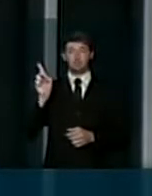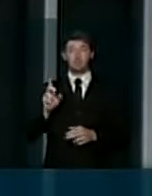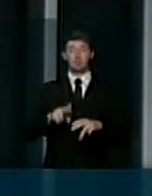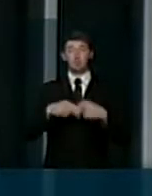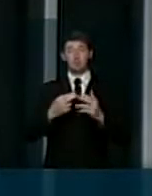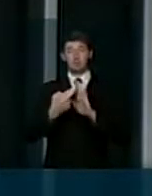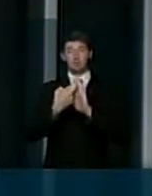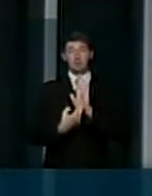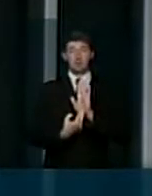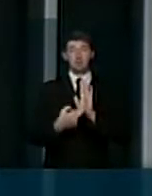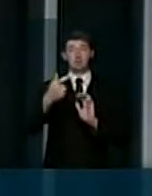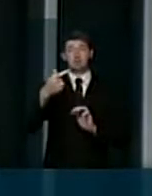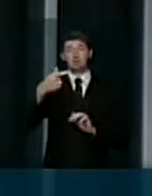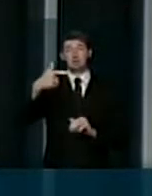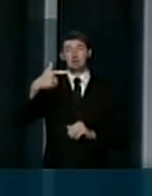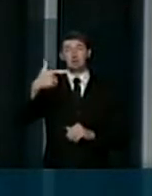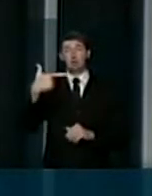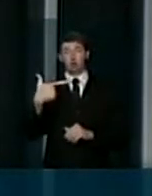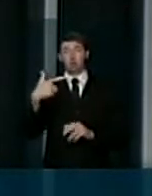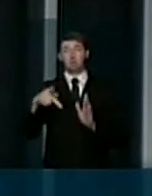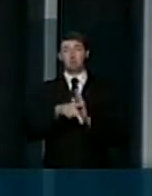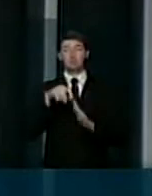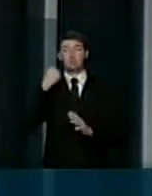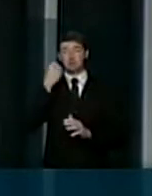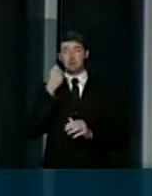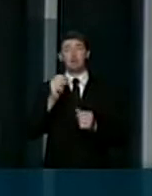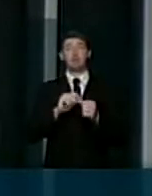a resolução 72 do Senado, que